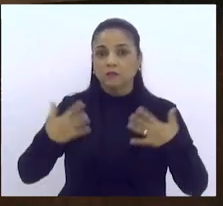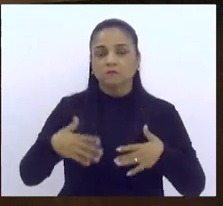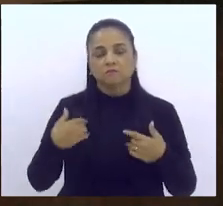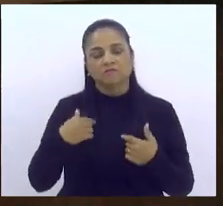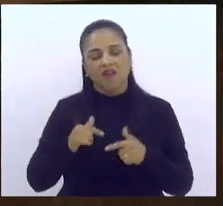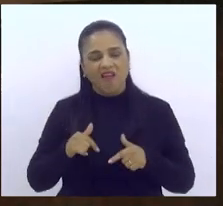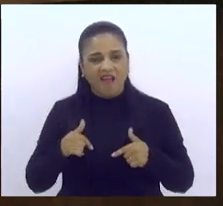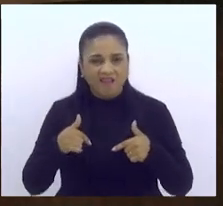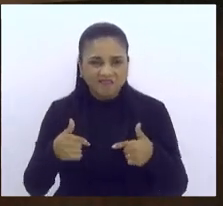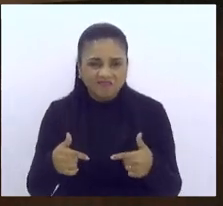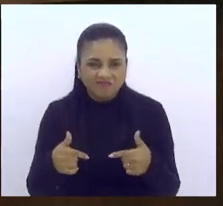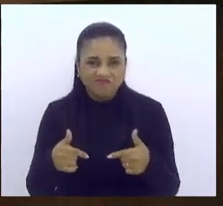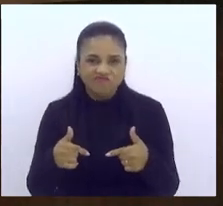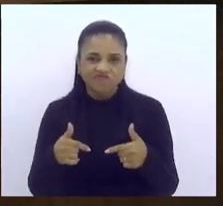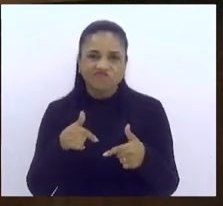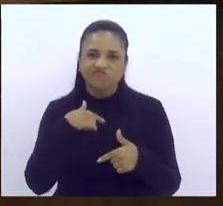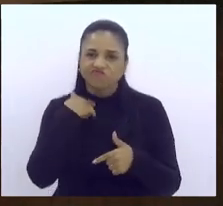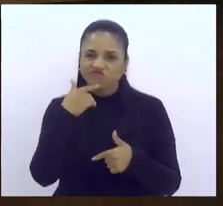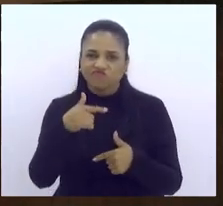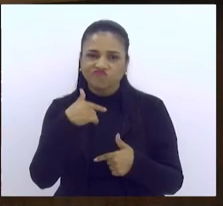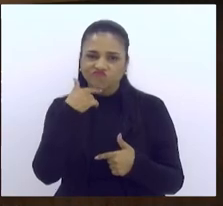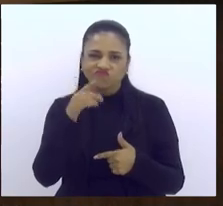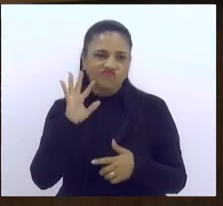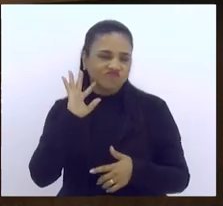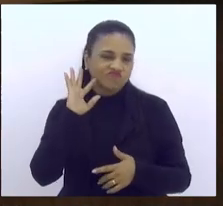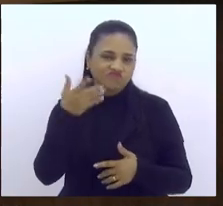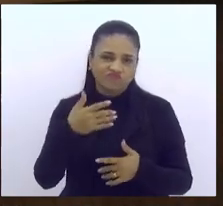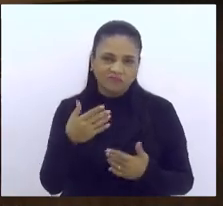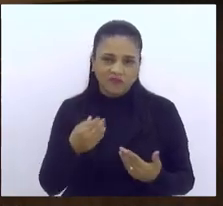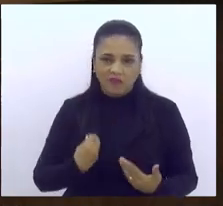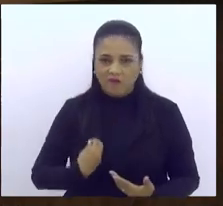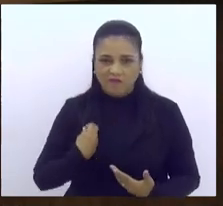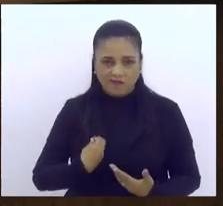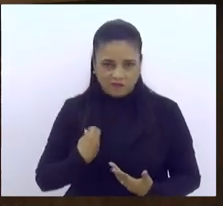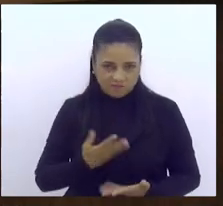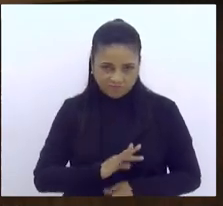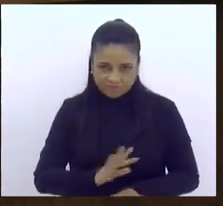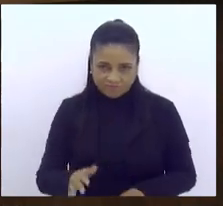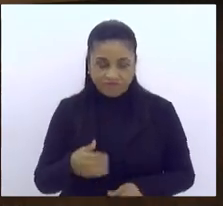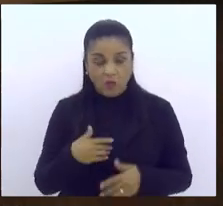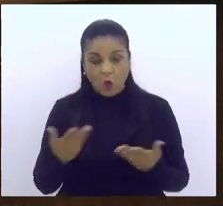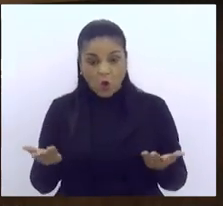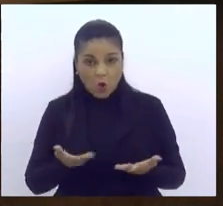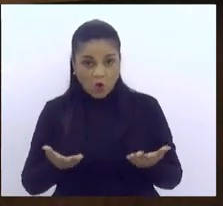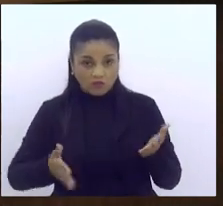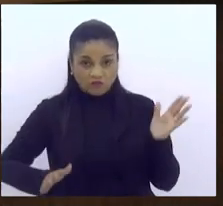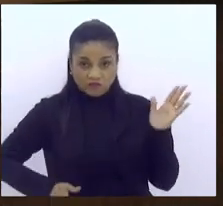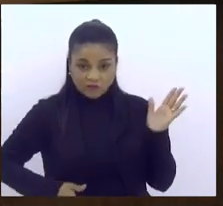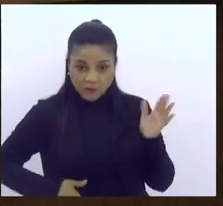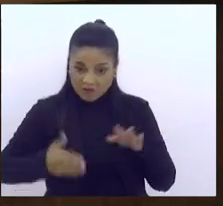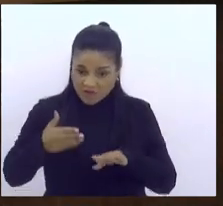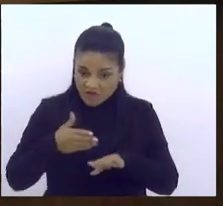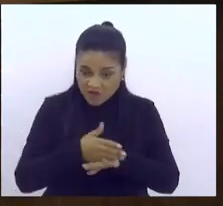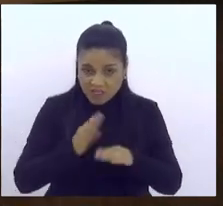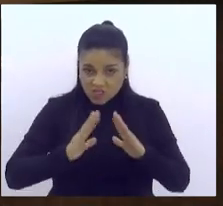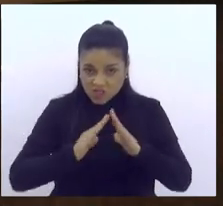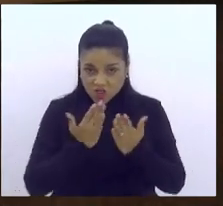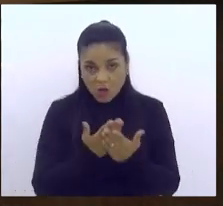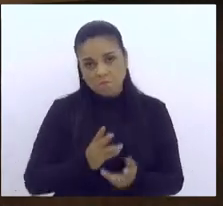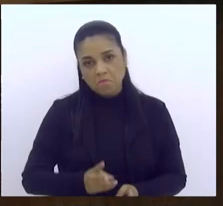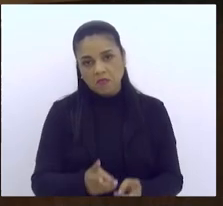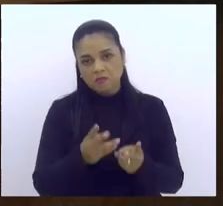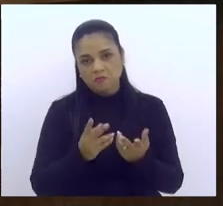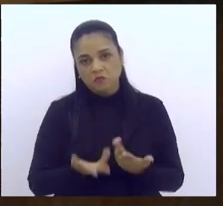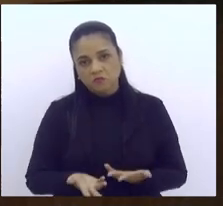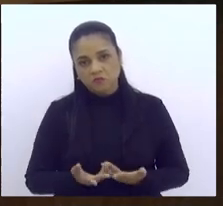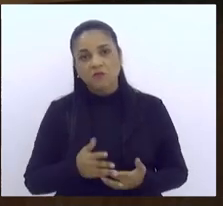que em nada resolve a vida de ninguém, porque se hoje um vagabundo invadir a escola, vai continuar a mesma coisa,